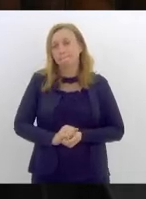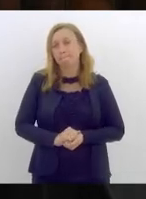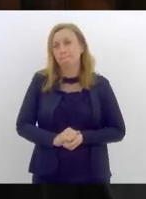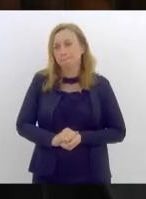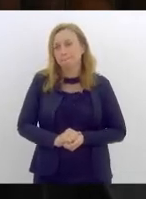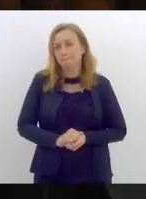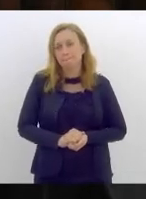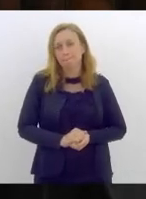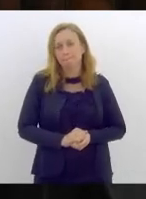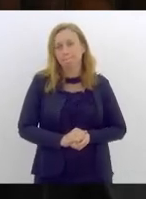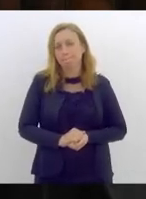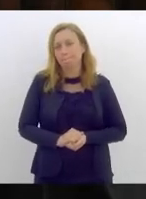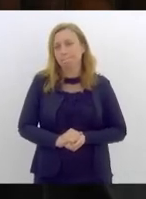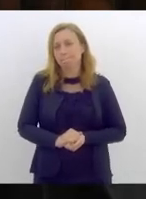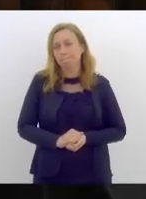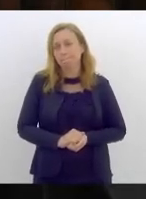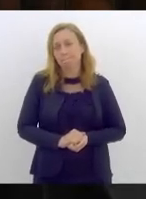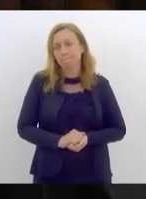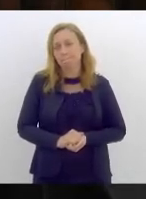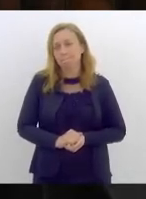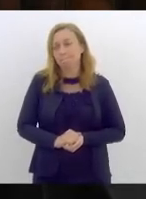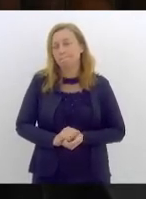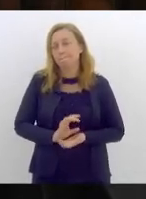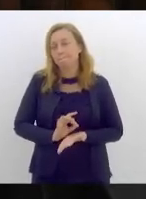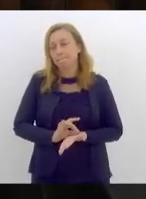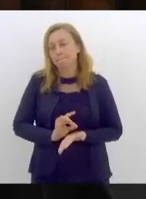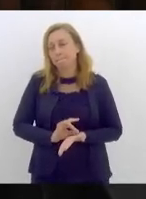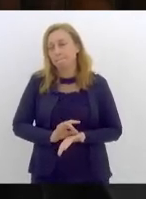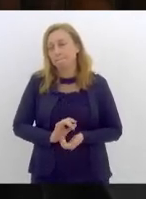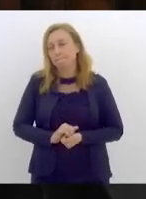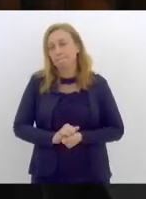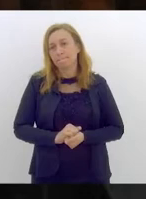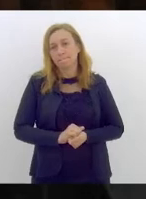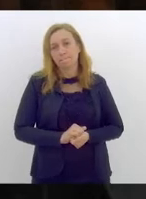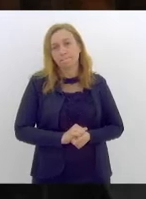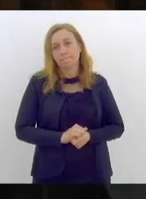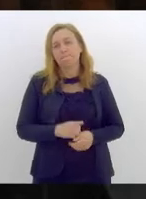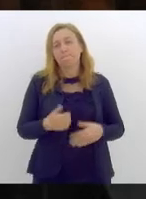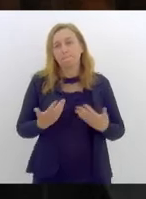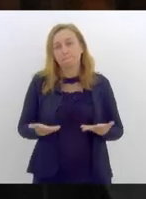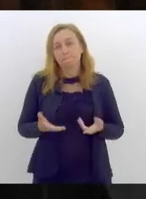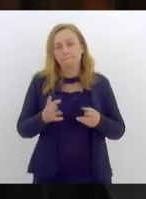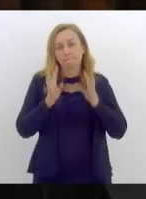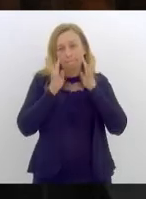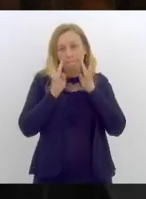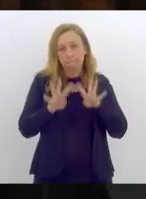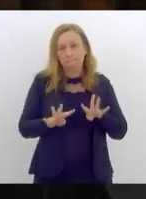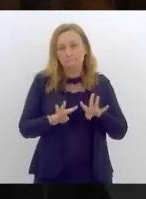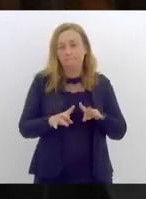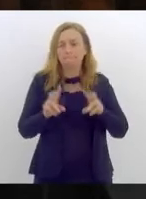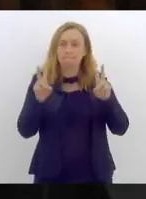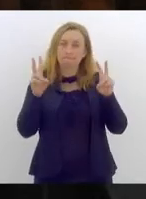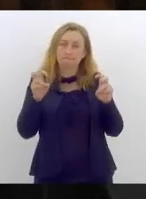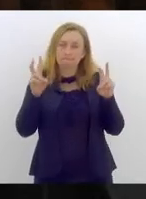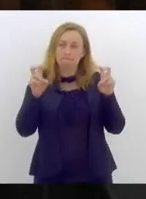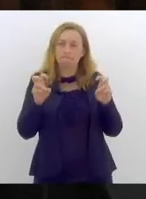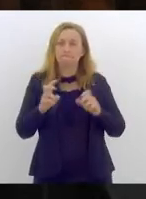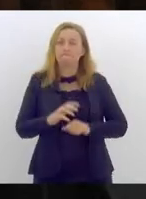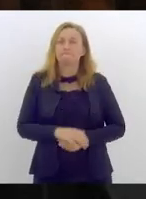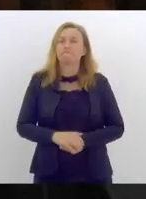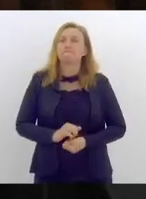é absolutamente verdadeira então tem que chamar atenção sobre isso